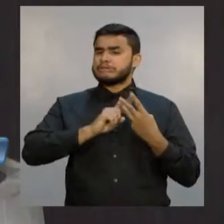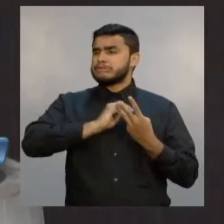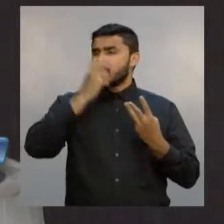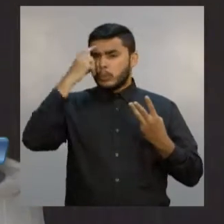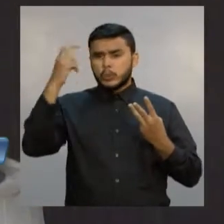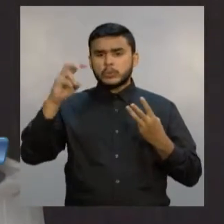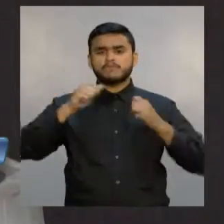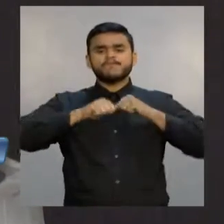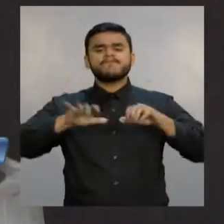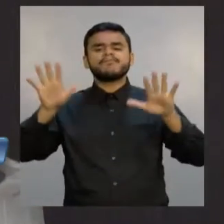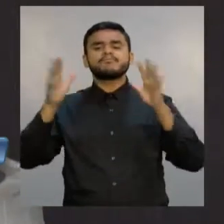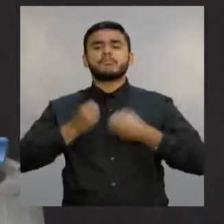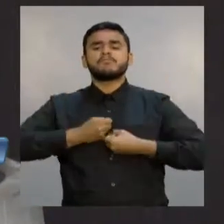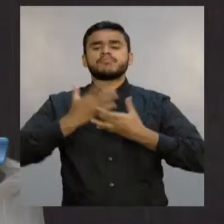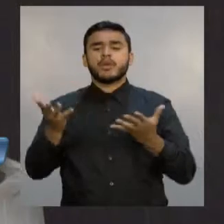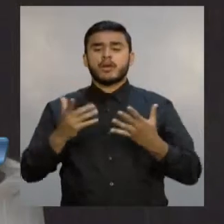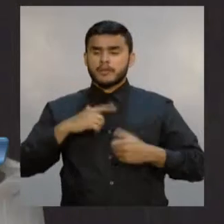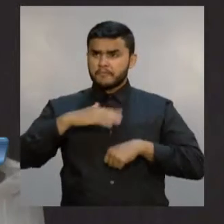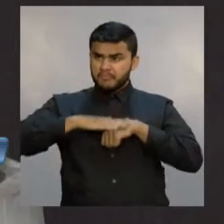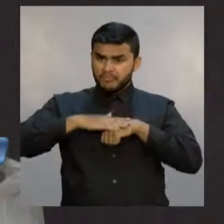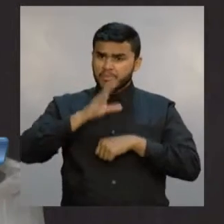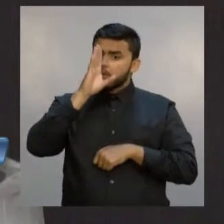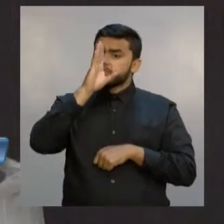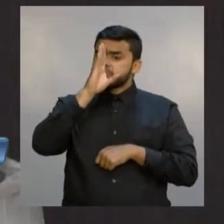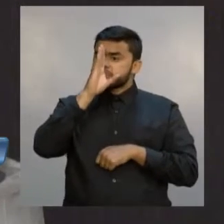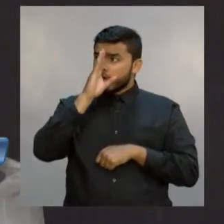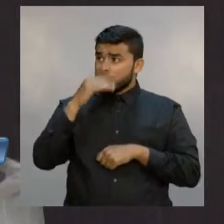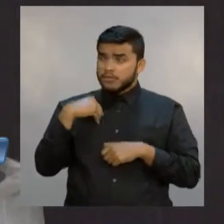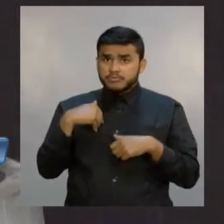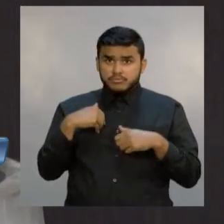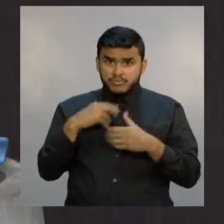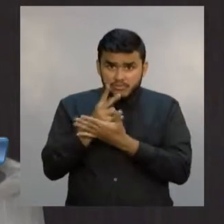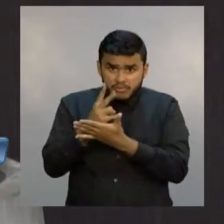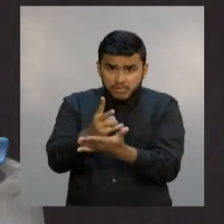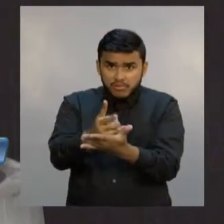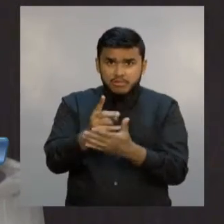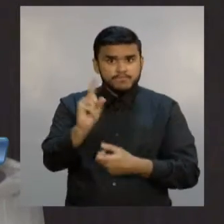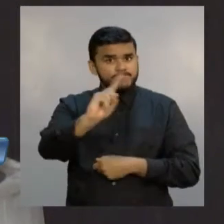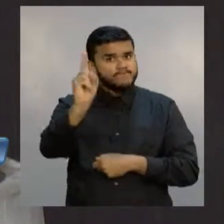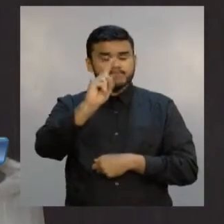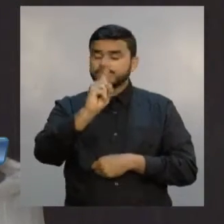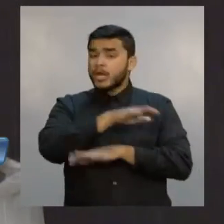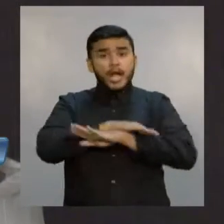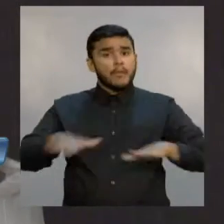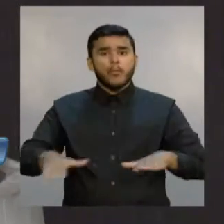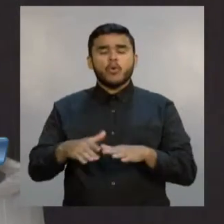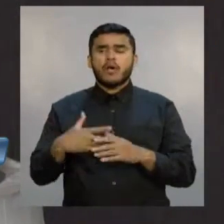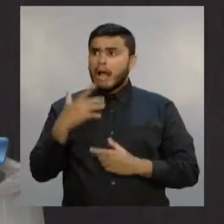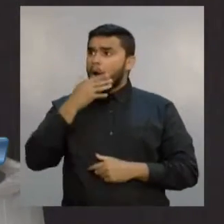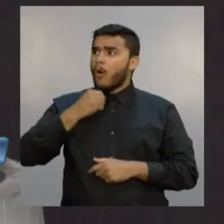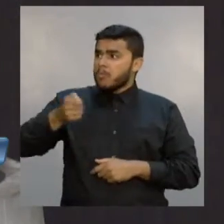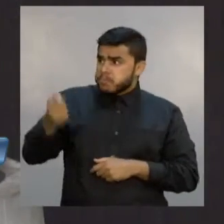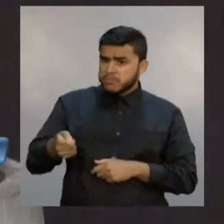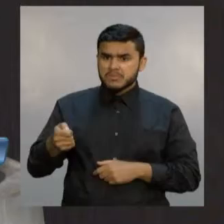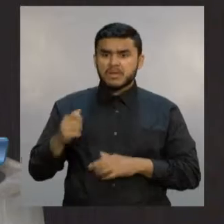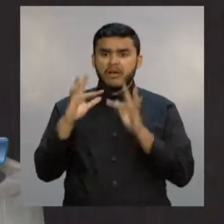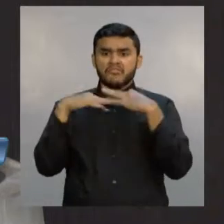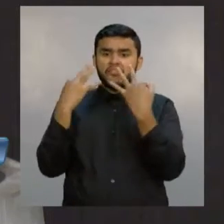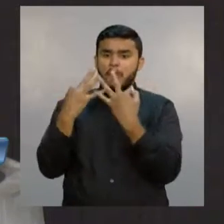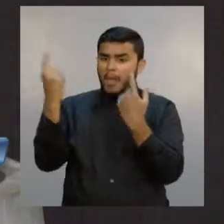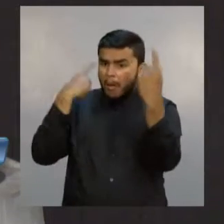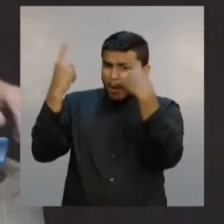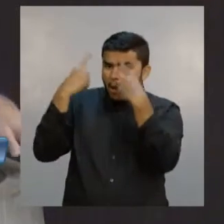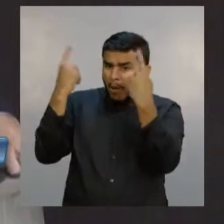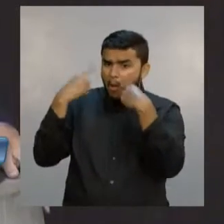manifestação, dizendo que não suportam mais o patriarcado, o machismo e a invisibilidade. E mais do que isso,